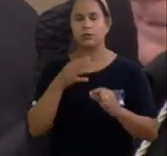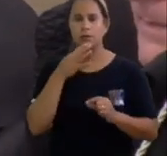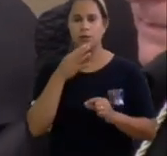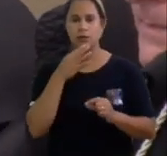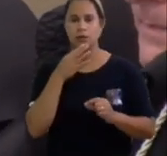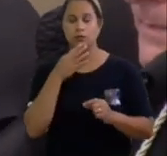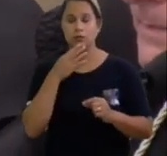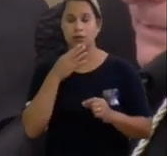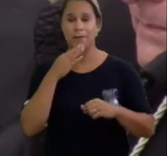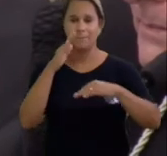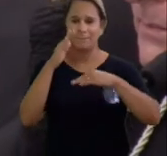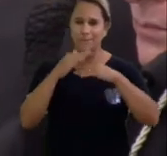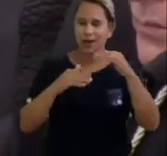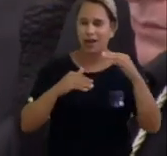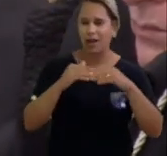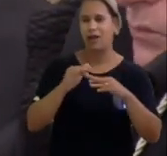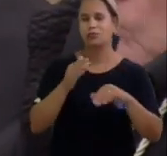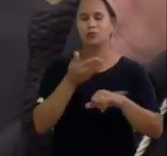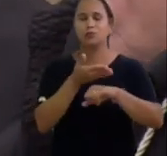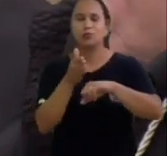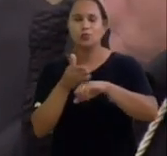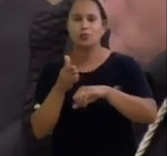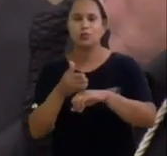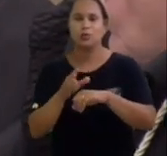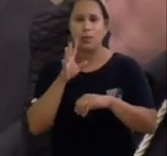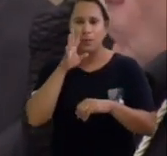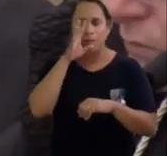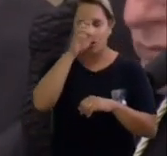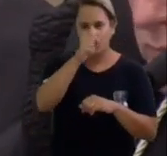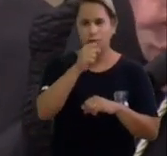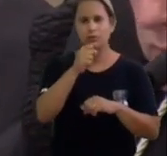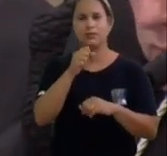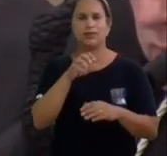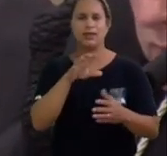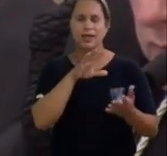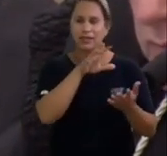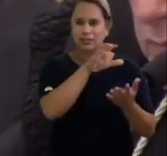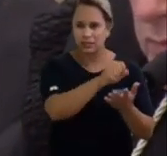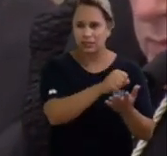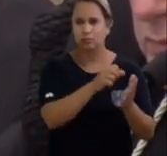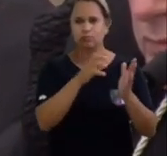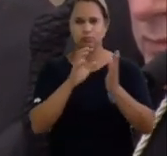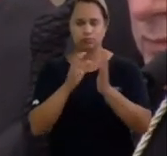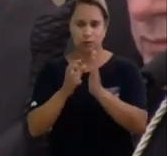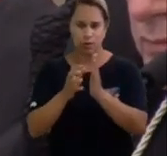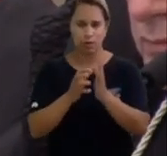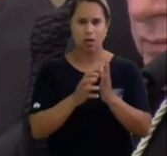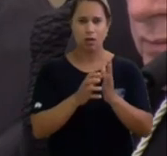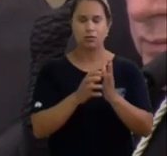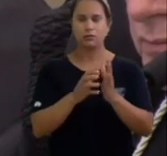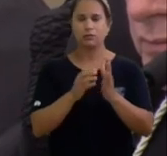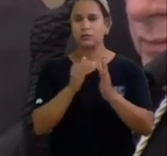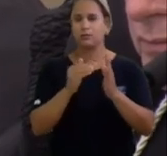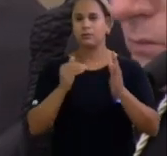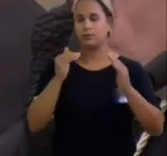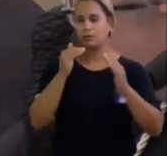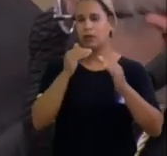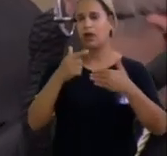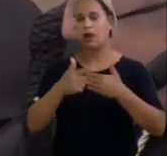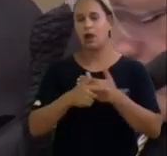abuso de poder econômico, senhor relator, com a consequente cassação da chapa eleita para o cargo majoritário de senador da